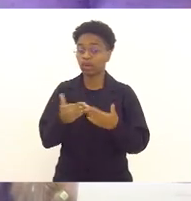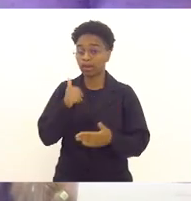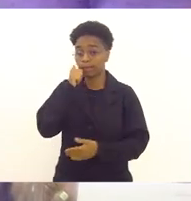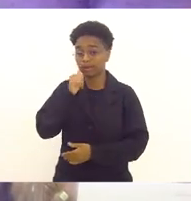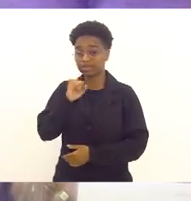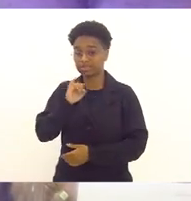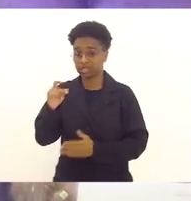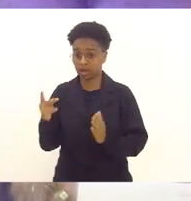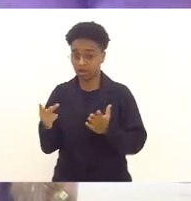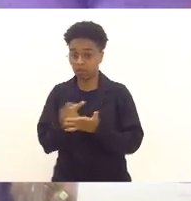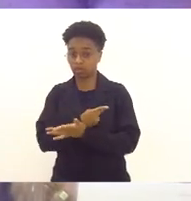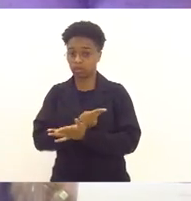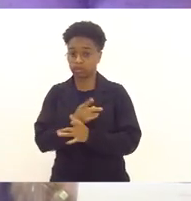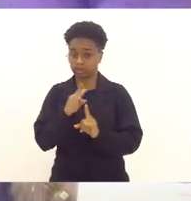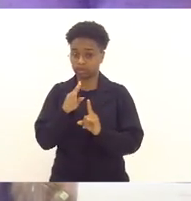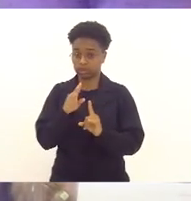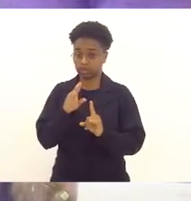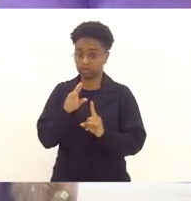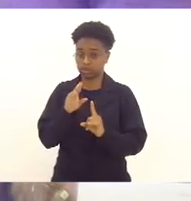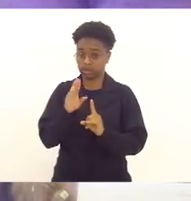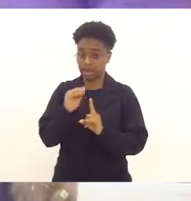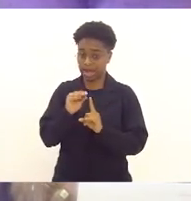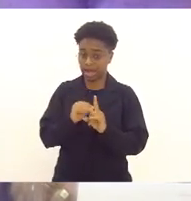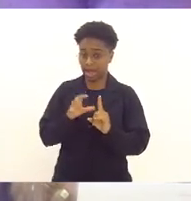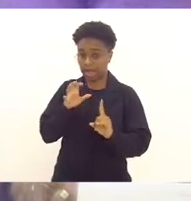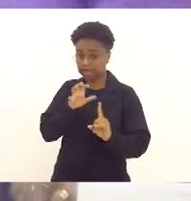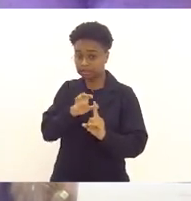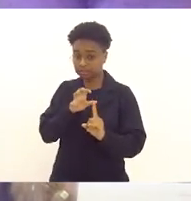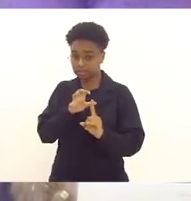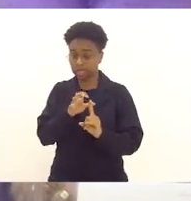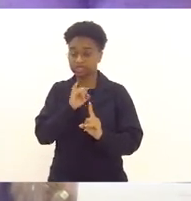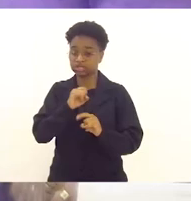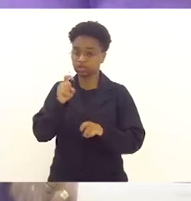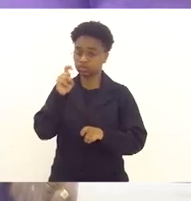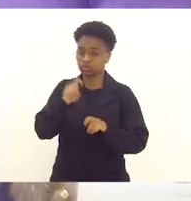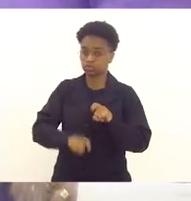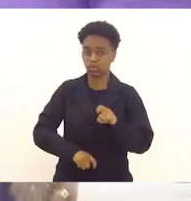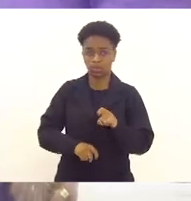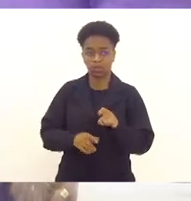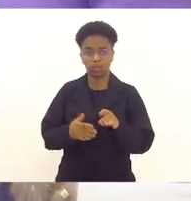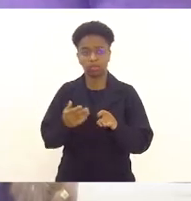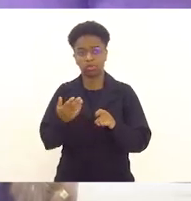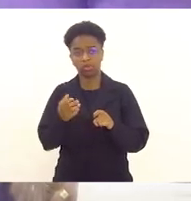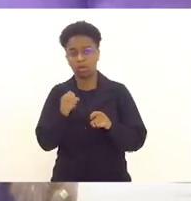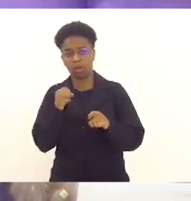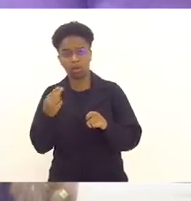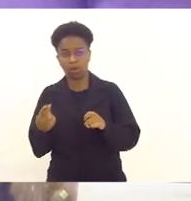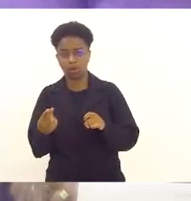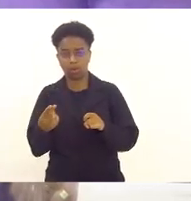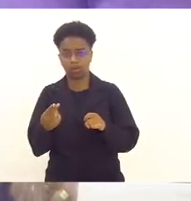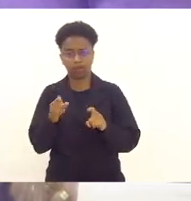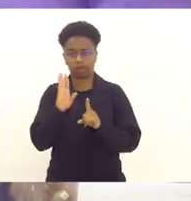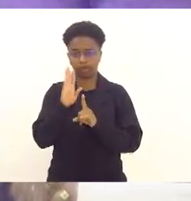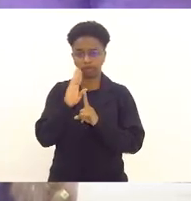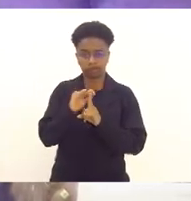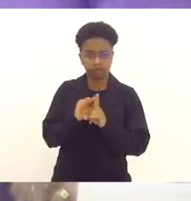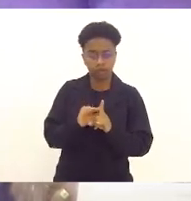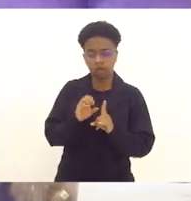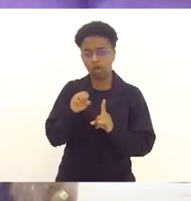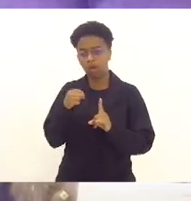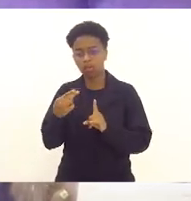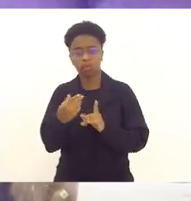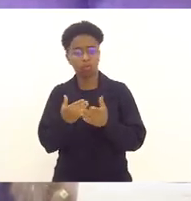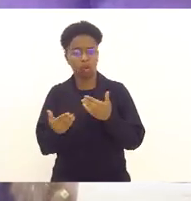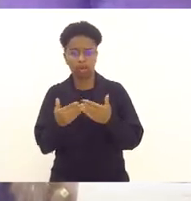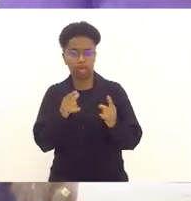de assédio em sentido lato vítima de estupro de importunação ou